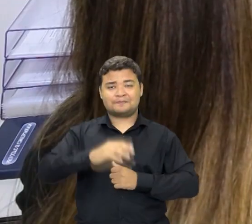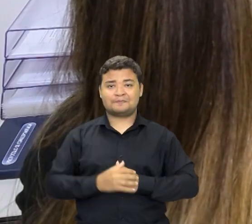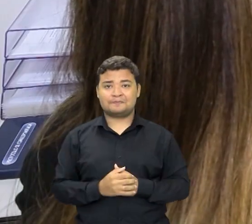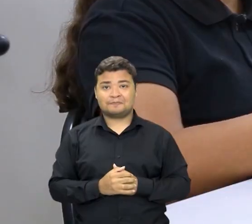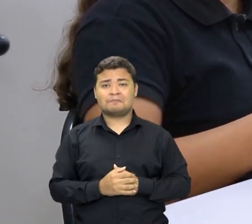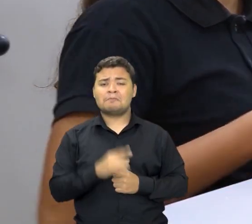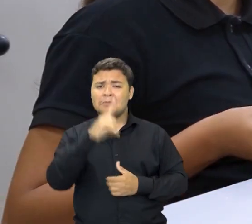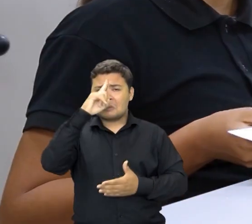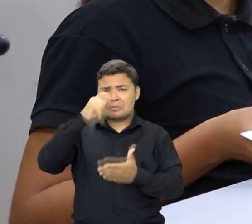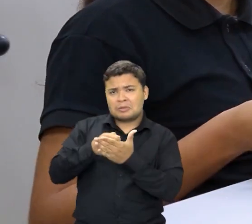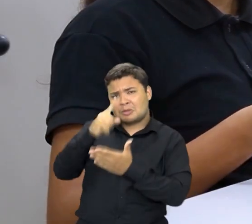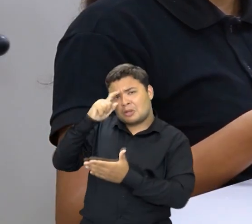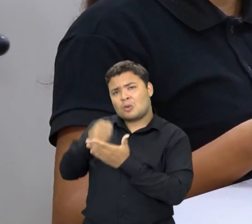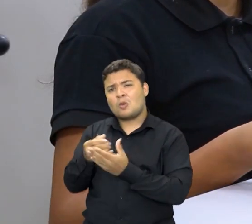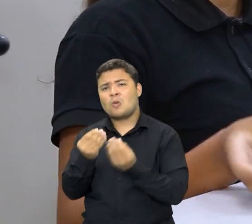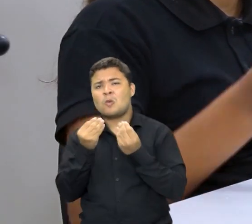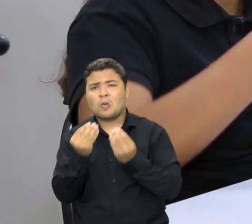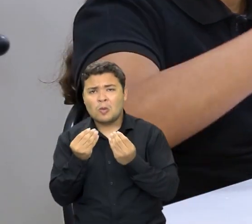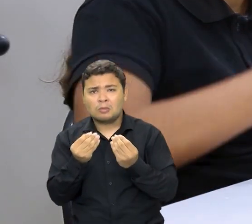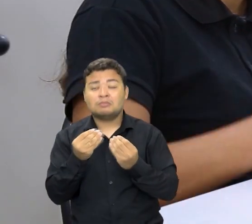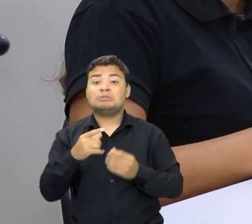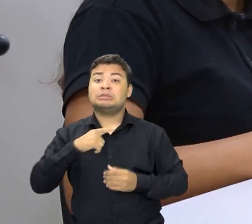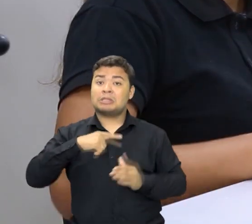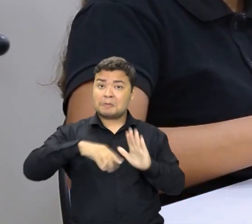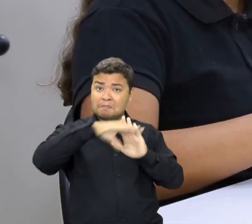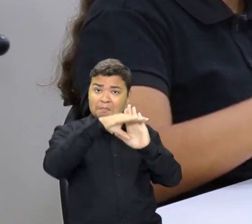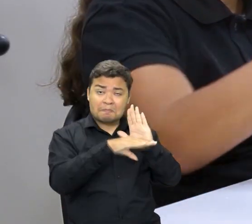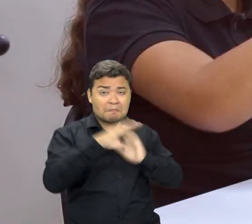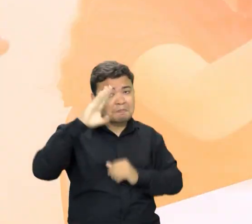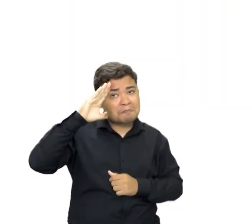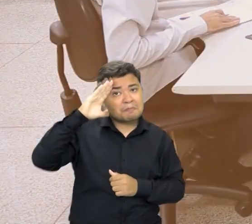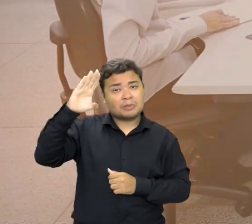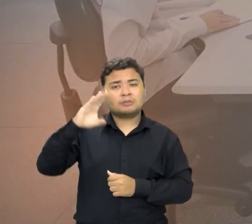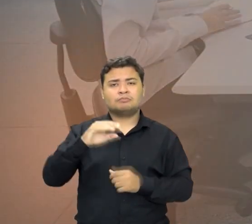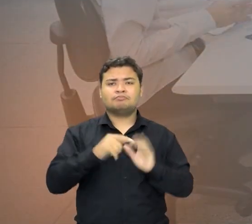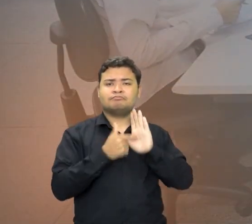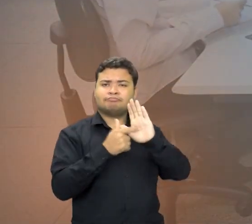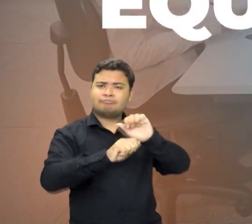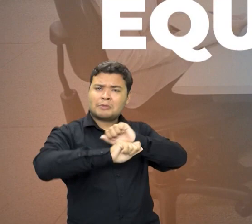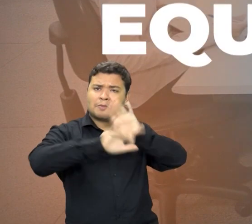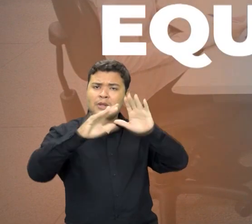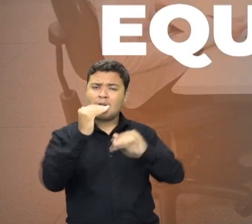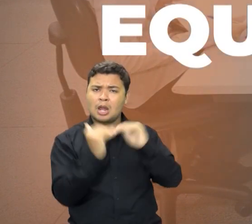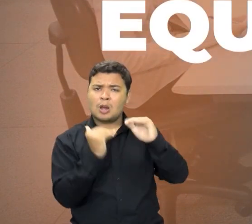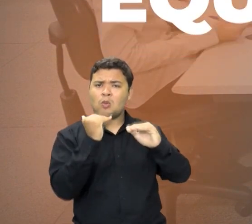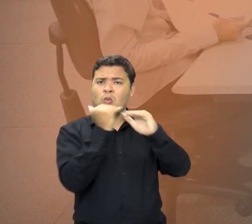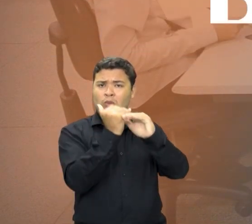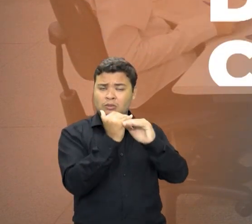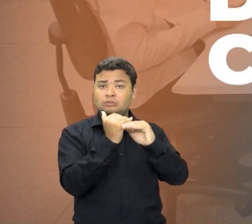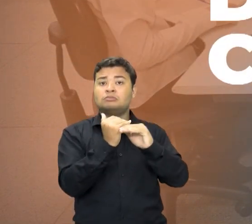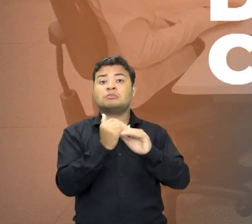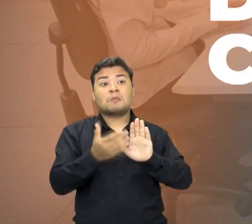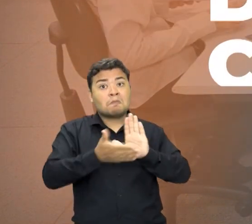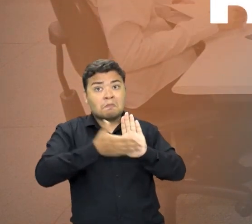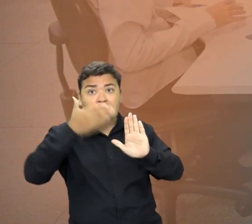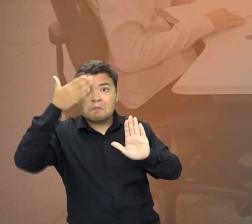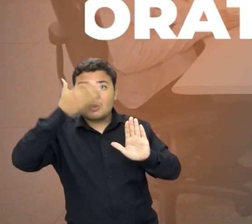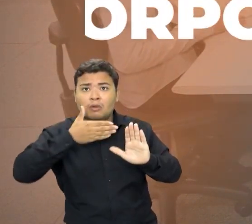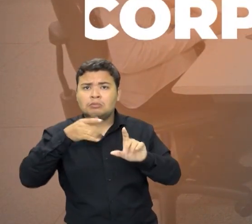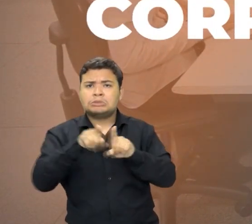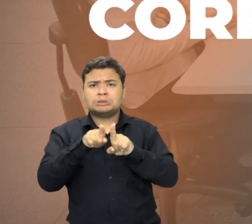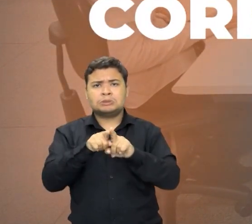e tecnológicas nacionais, conectando o conhecimento acadêmico à experiência profissional para a promoção do